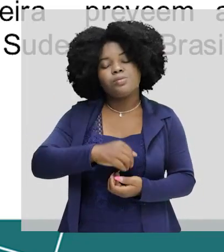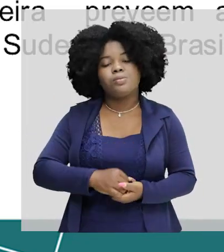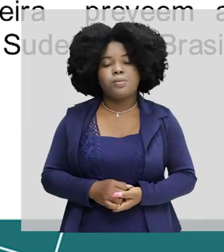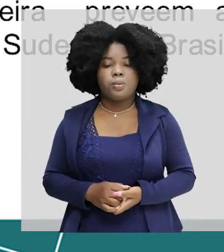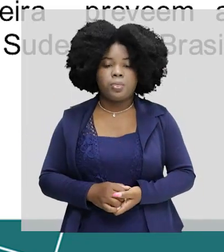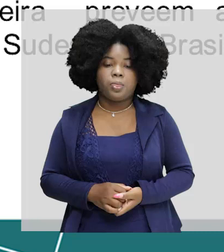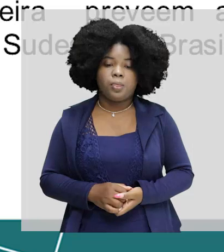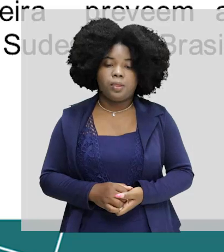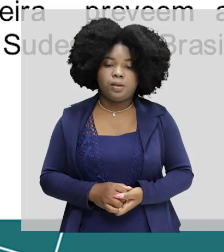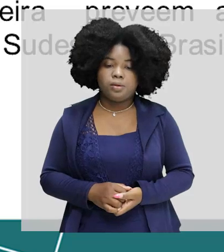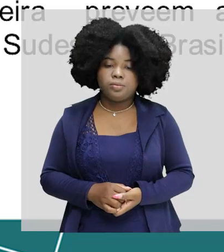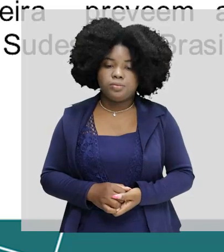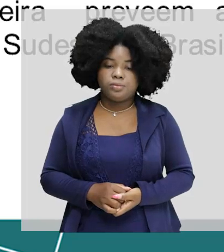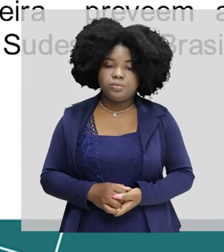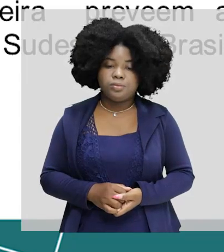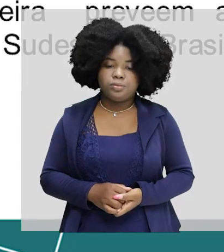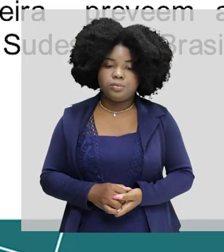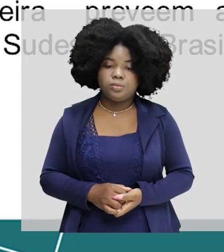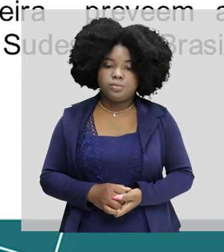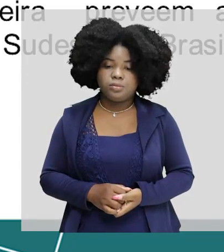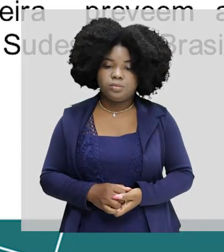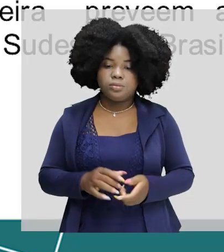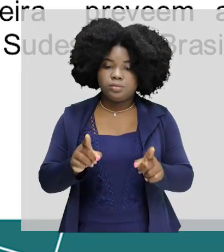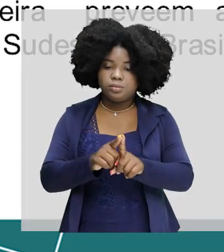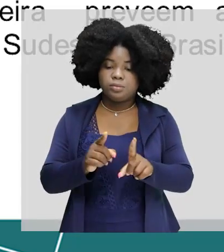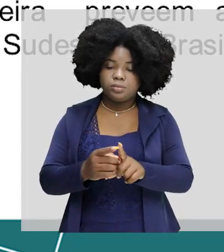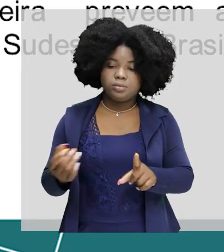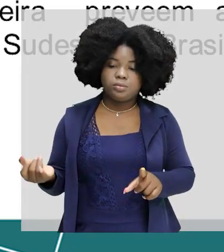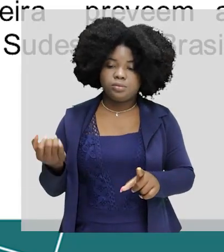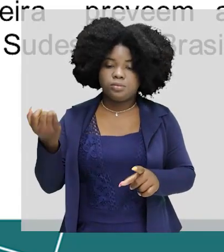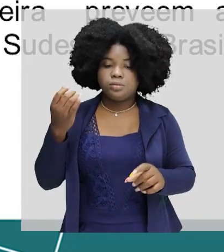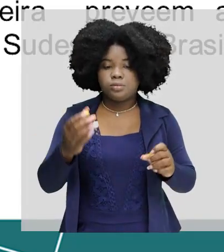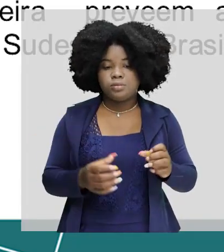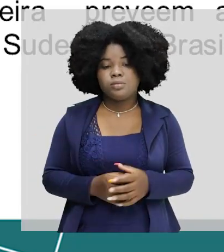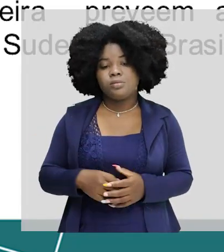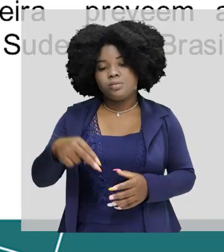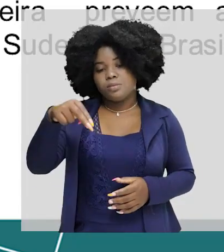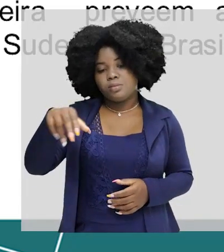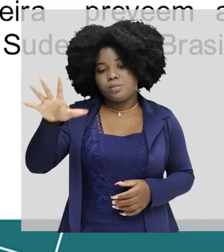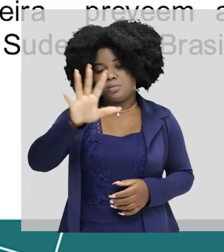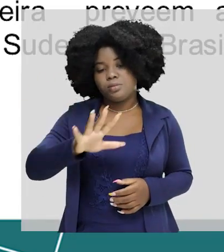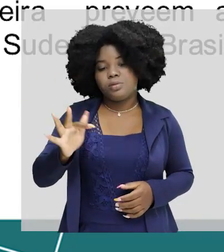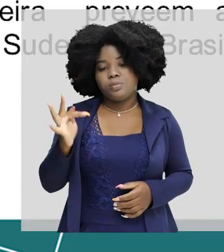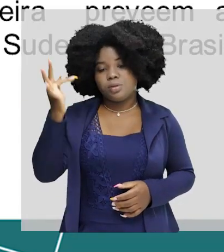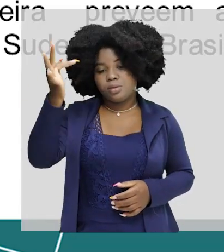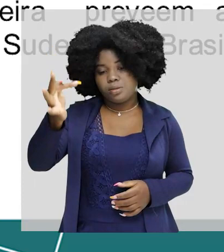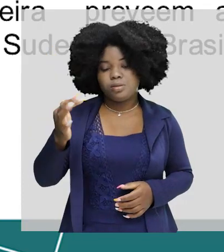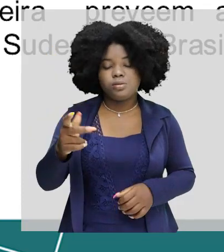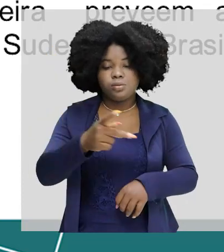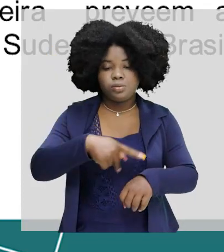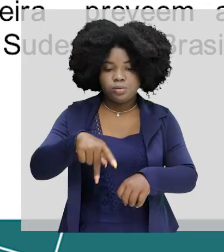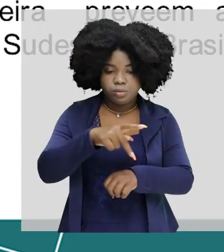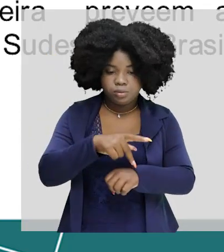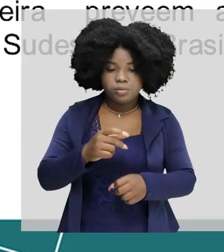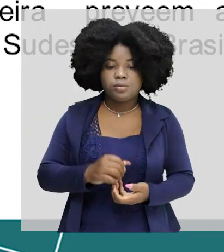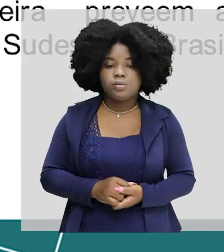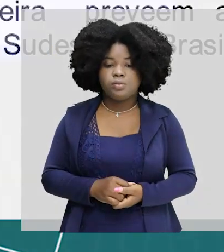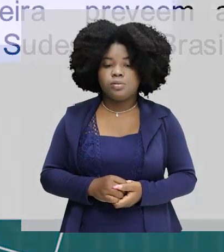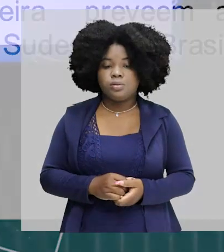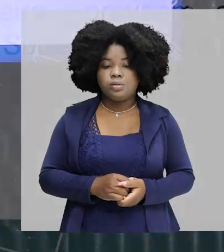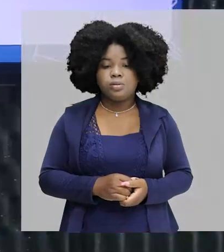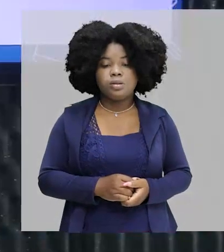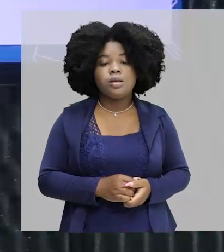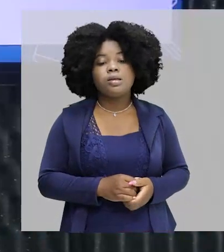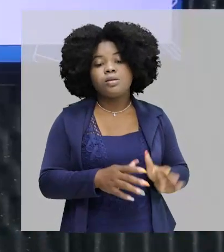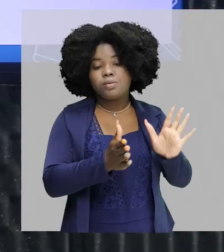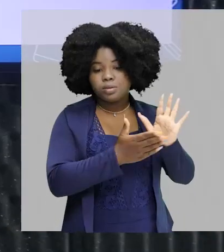processos nucleares, em vista também da sua importância para a segurança nacional e para o futuro do país. Então, os planos